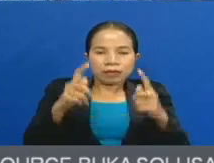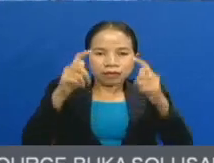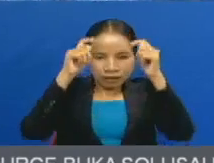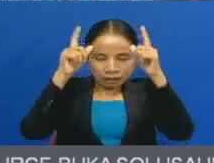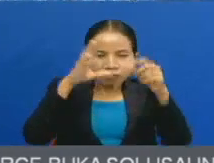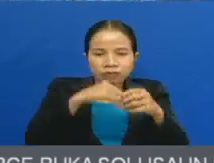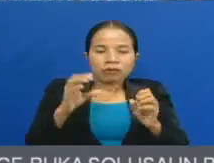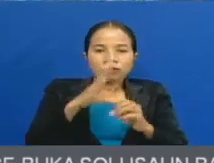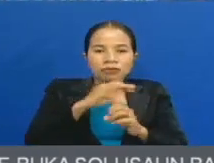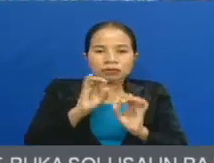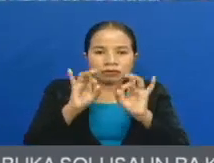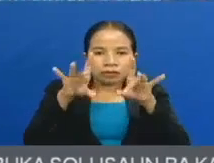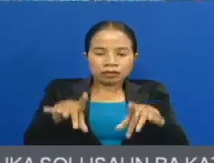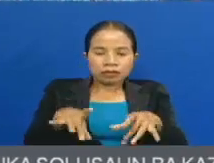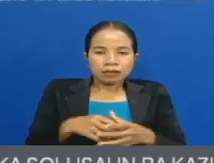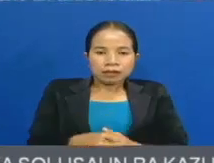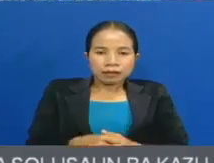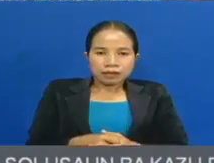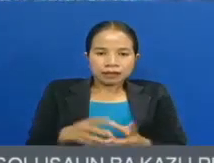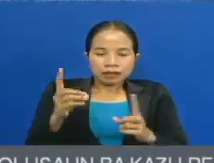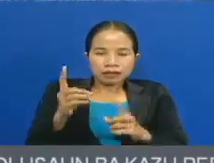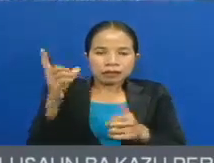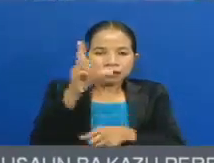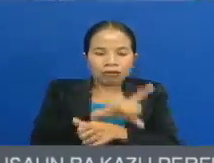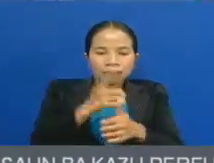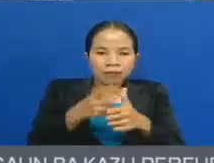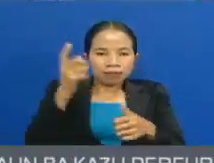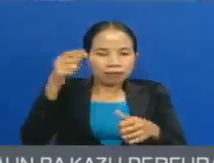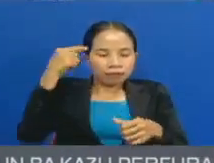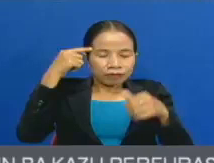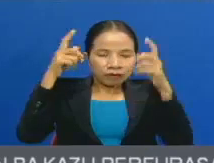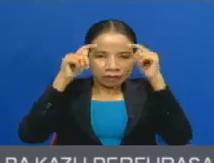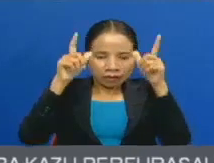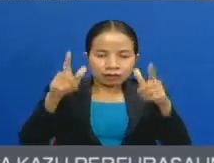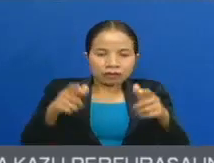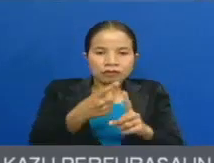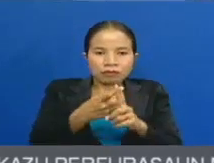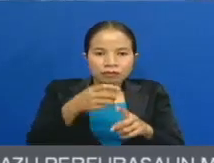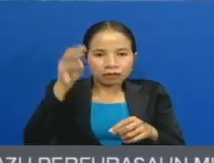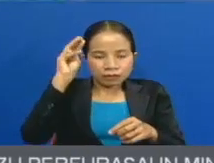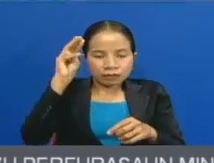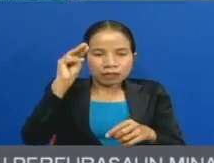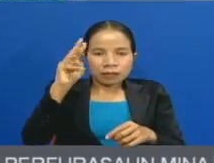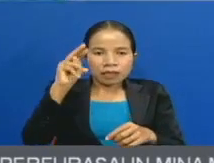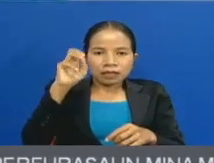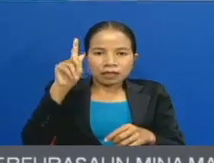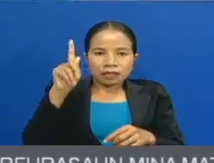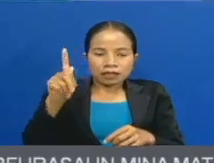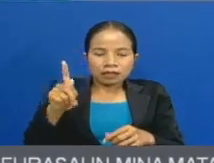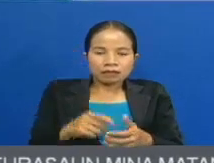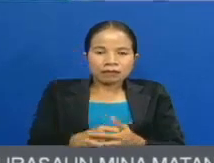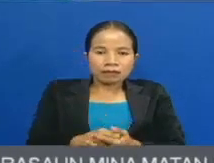Timor-Leste ho Austrália. Ia lorong da Huluk, governo Timor-Leste, rihusi ministra negócio estrangeiro